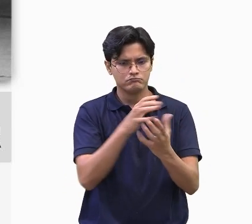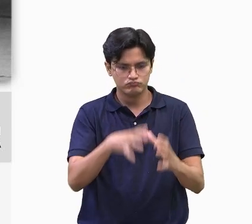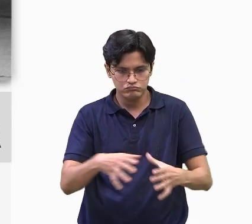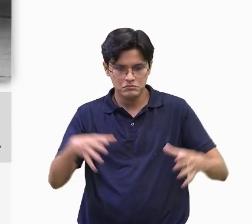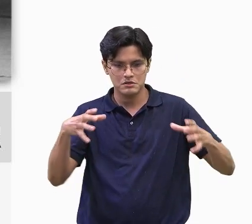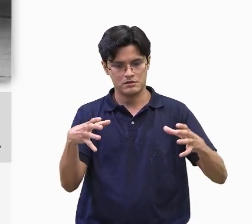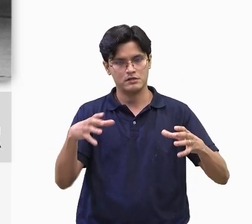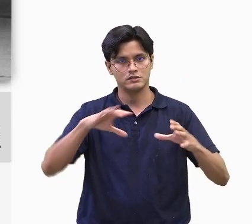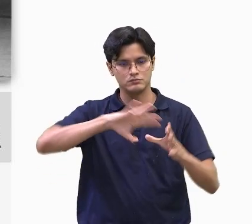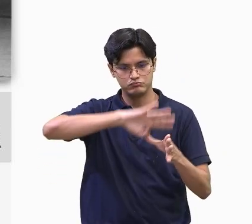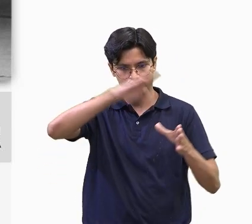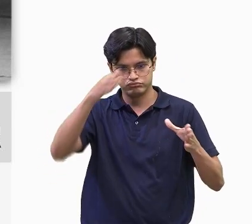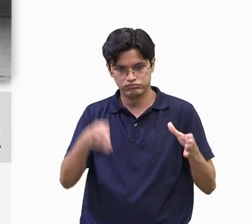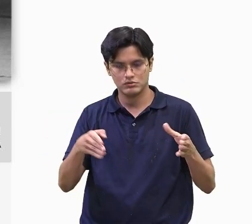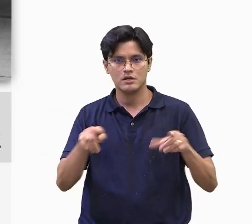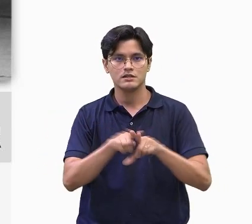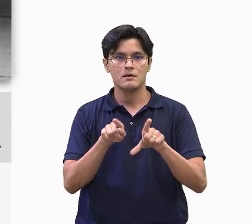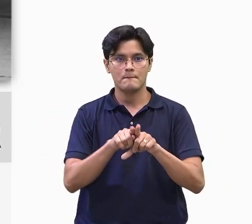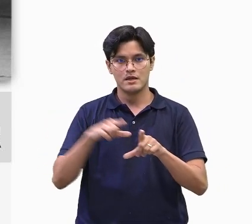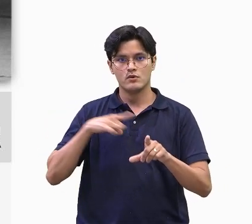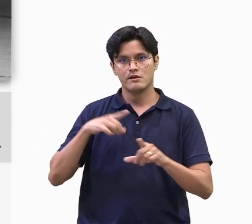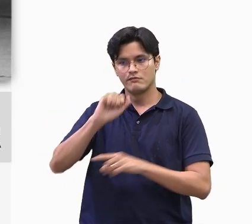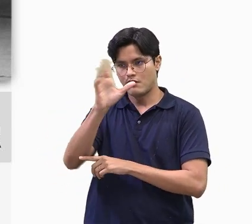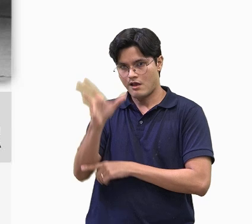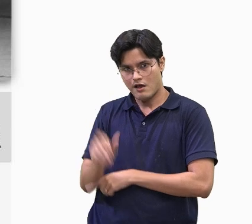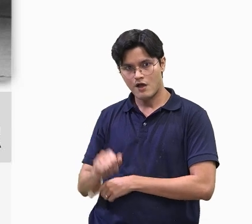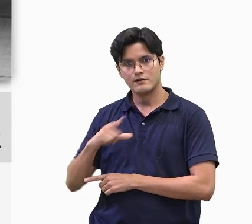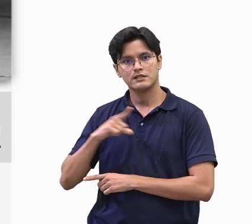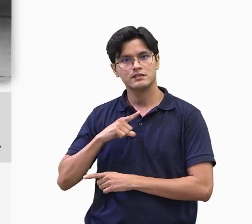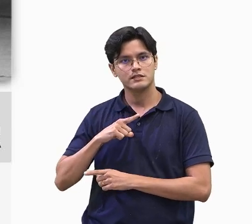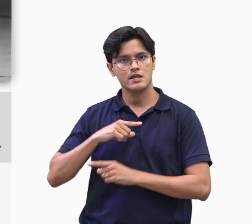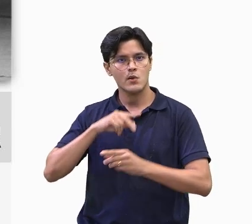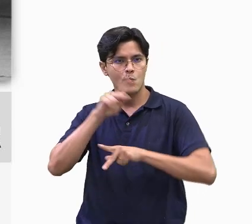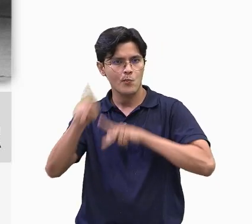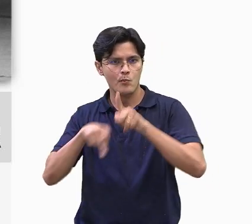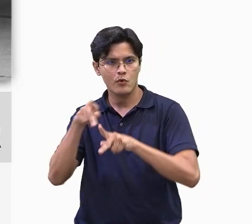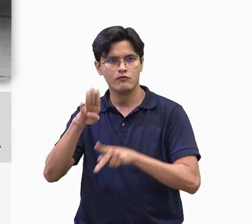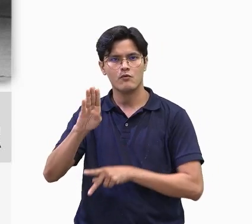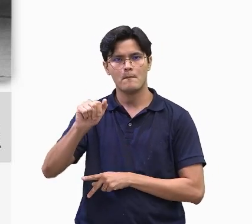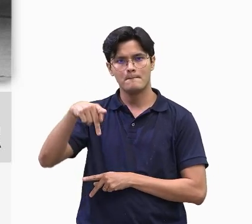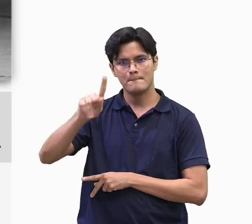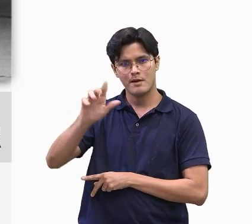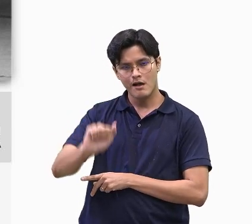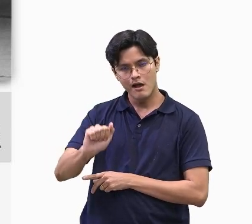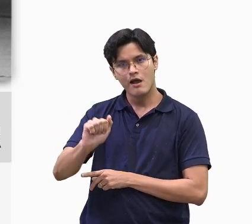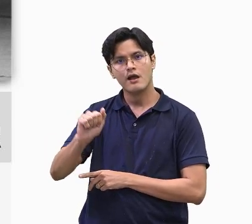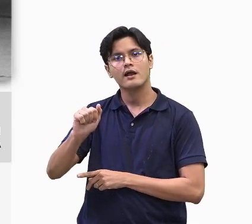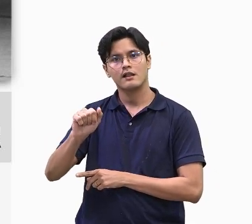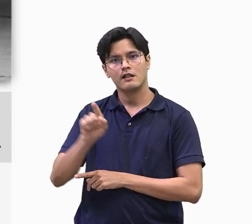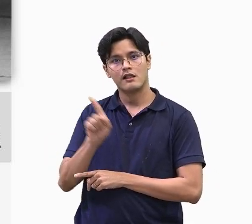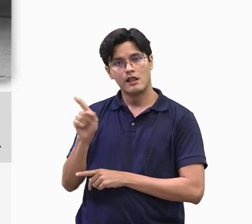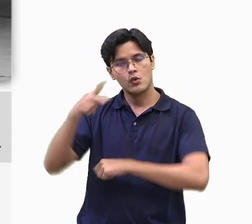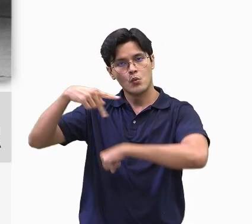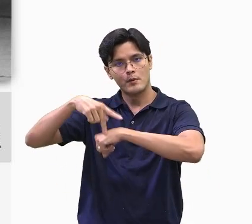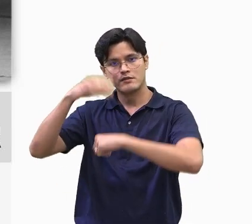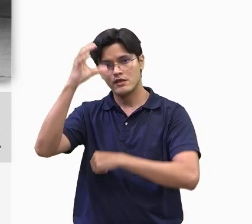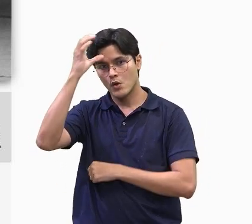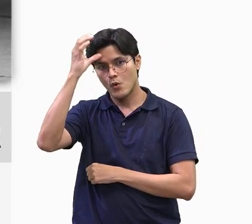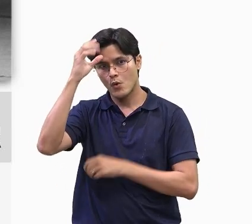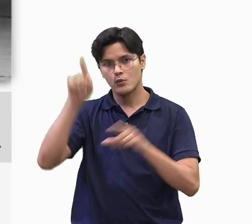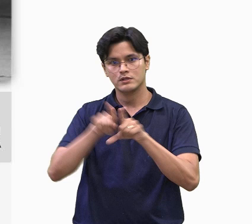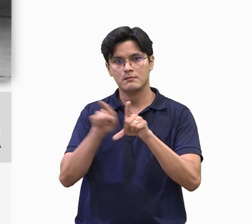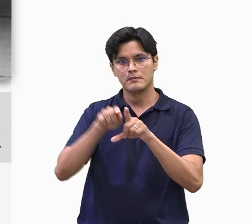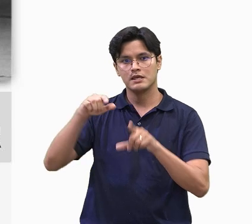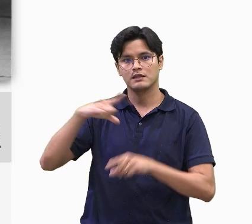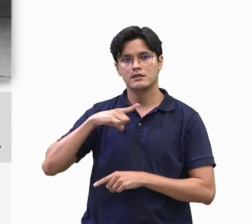povo Baka no Congo e também Umbuti na floresta Ituri. E no Sudeste Asiático a gente viu aonde fica